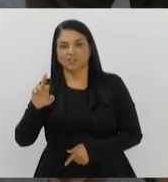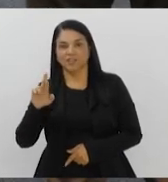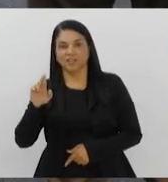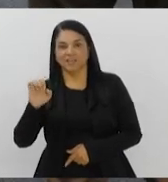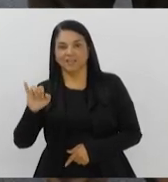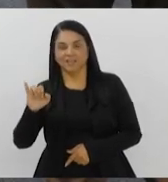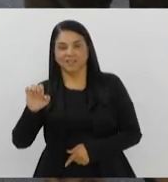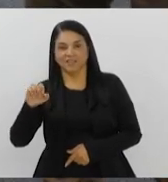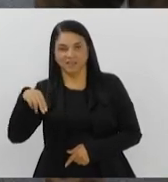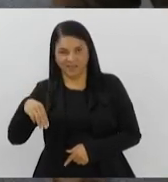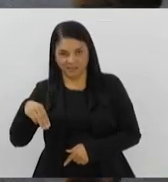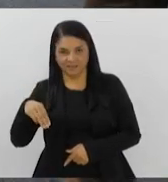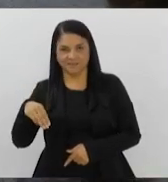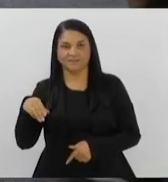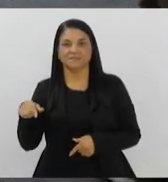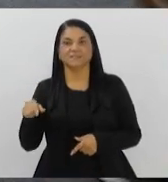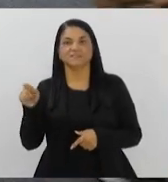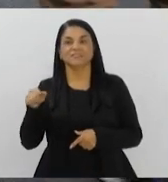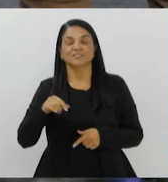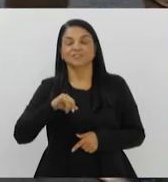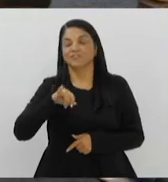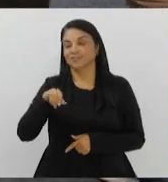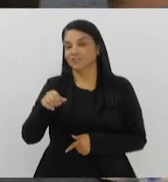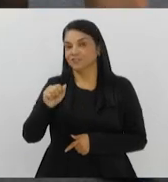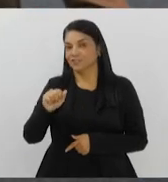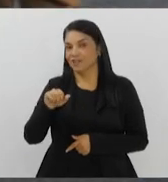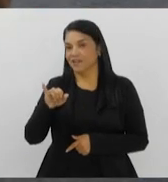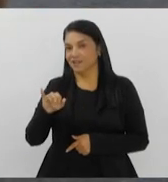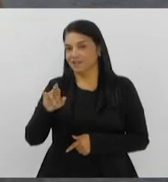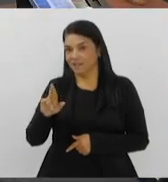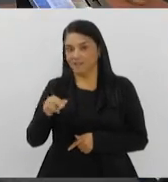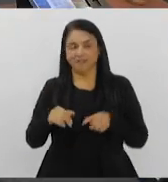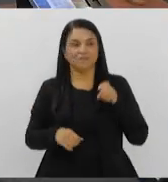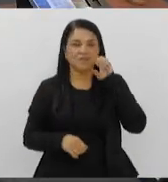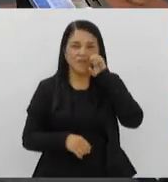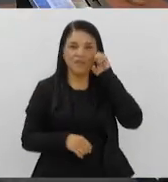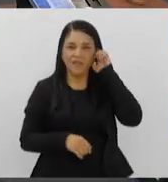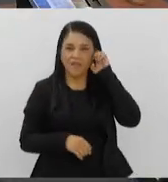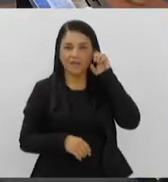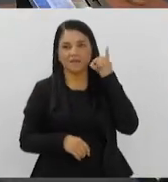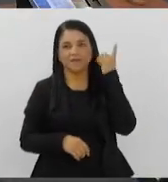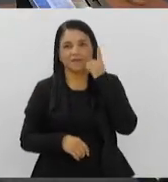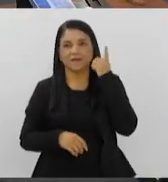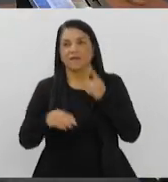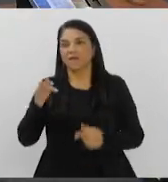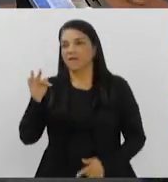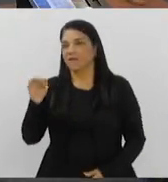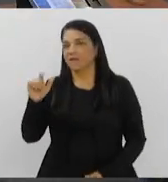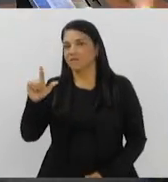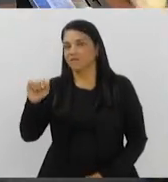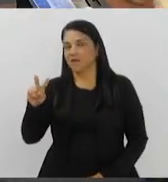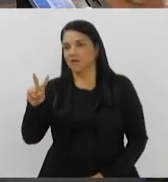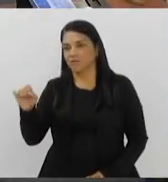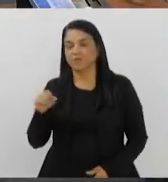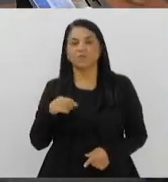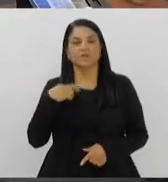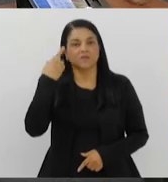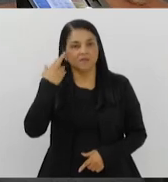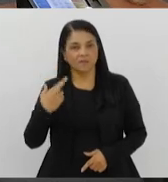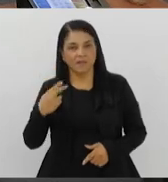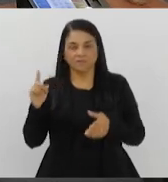Carlos Mink, Jari, Élica Takimoto, Flávio Serafini, Renata Souza,